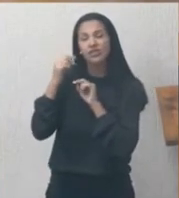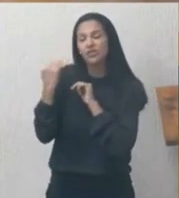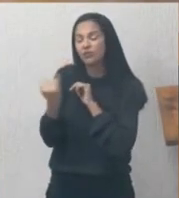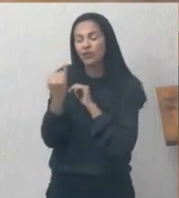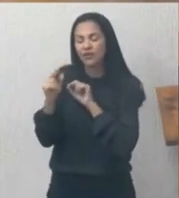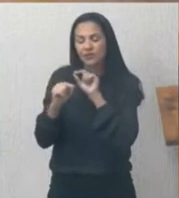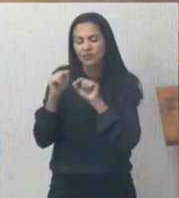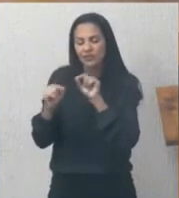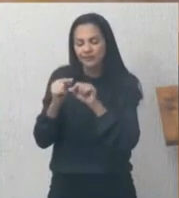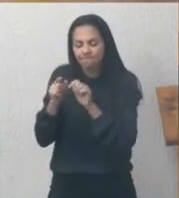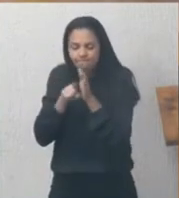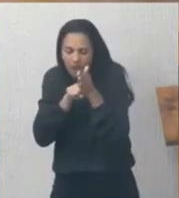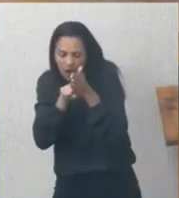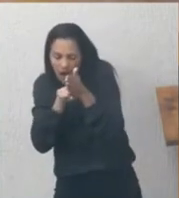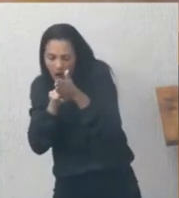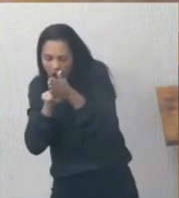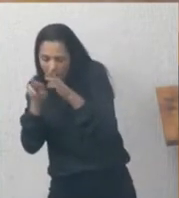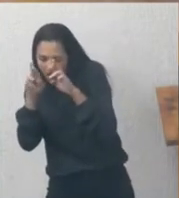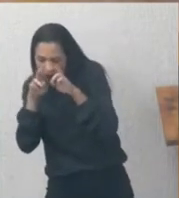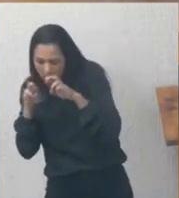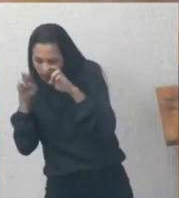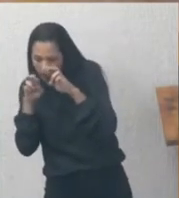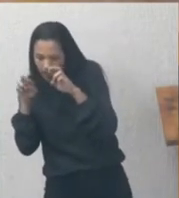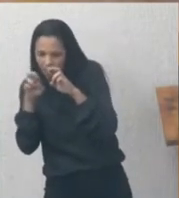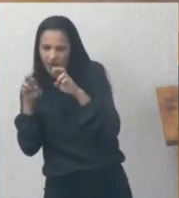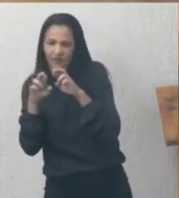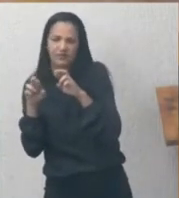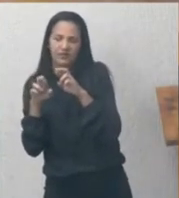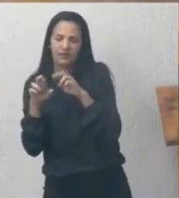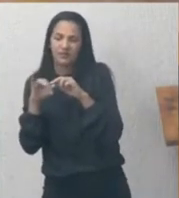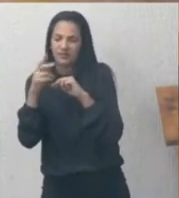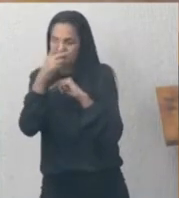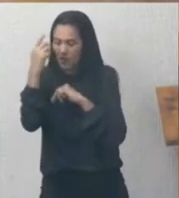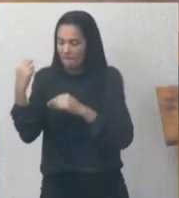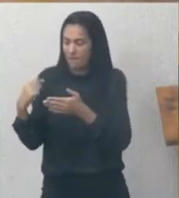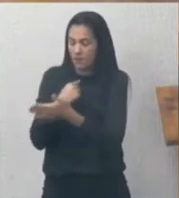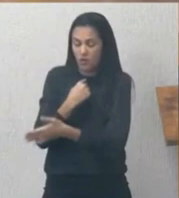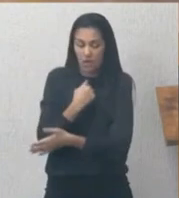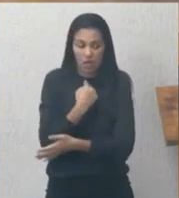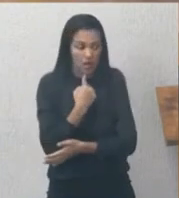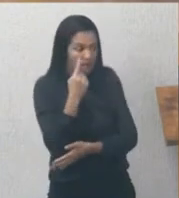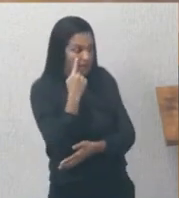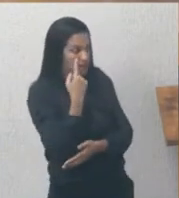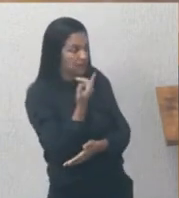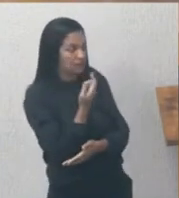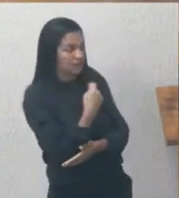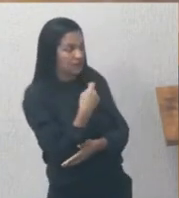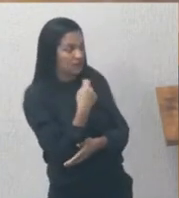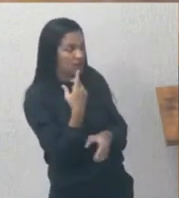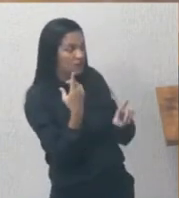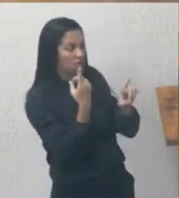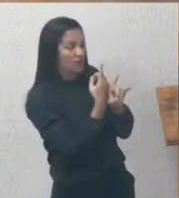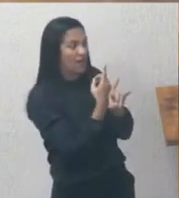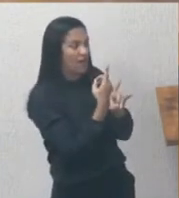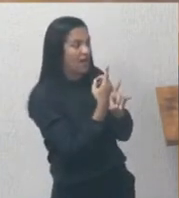uma forma indireta ele porque eu quando alguém vem lá perguntar para mim assim olha eu preciso encontrar minha esposa primeira coisa que eu pergunto para ele você tem